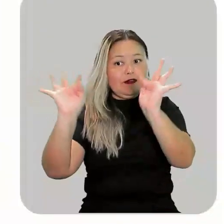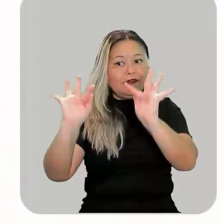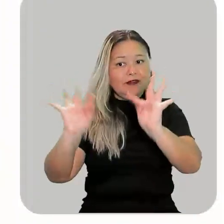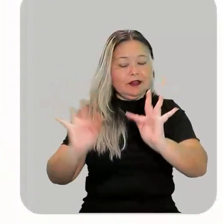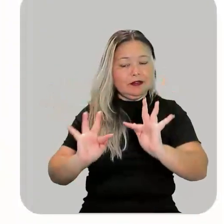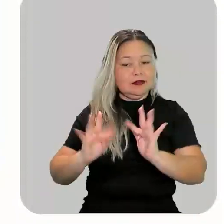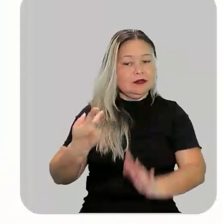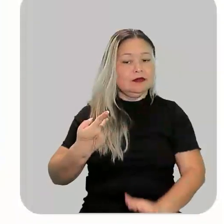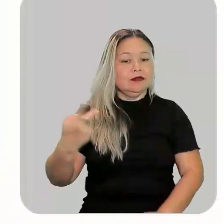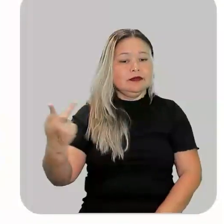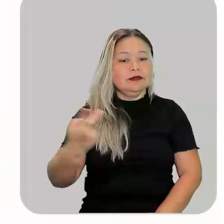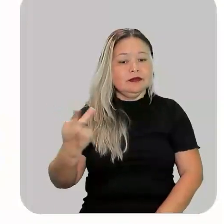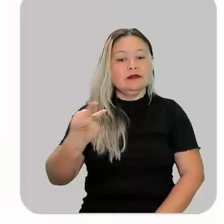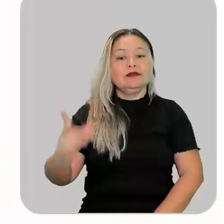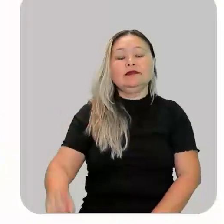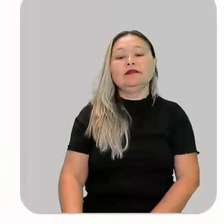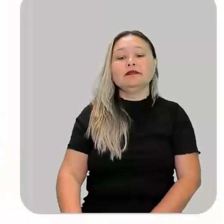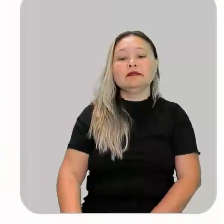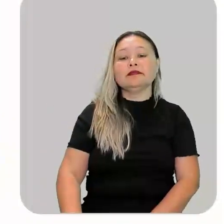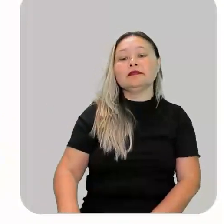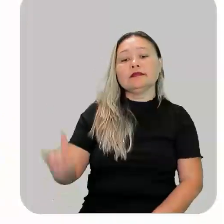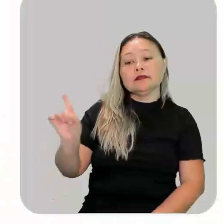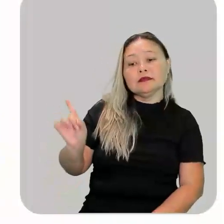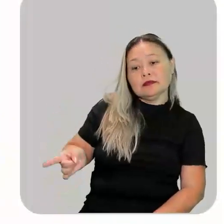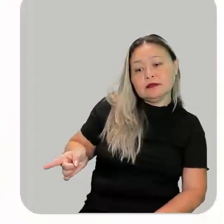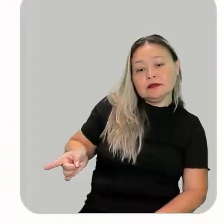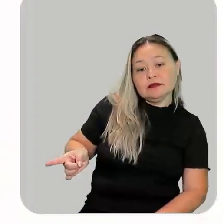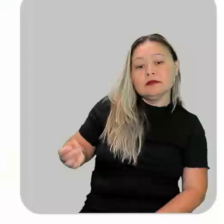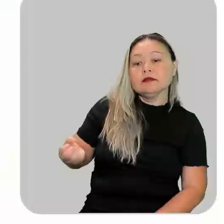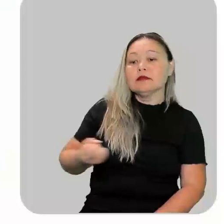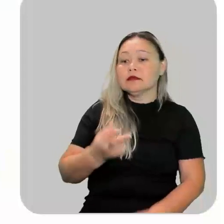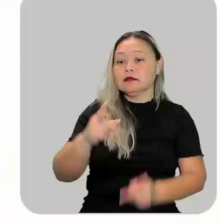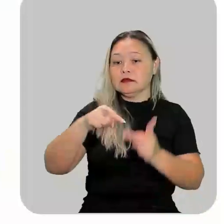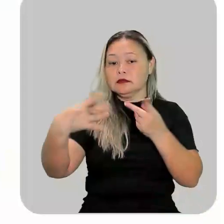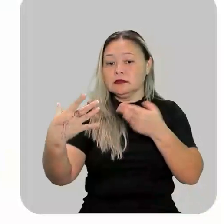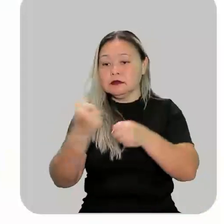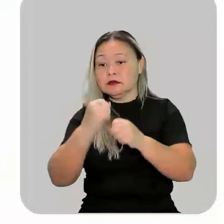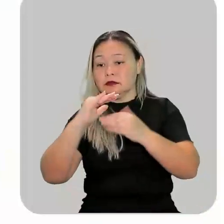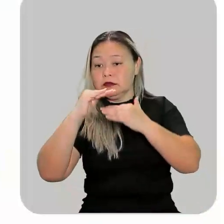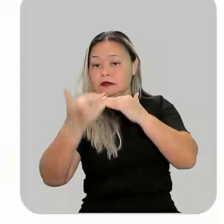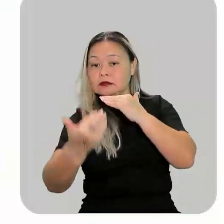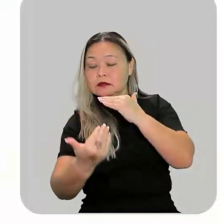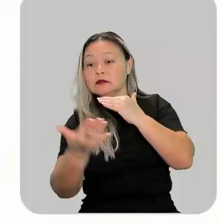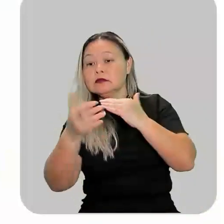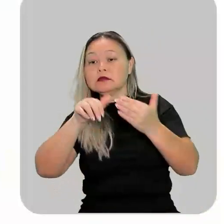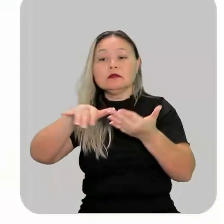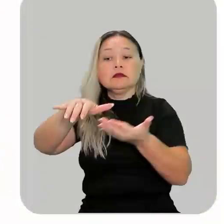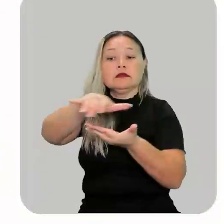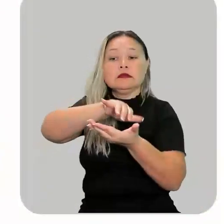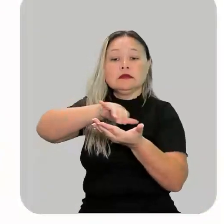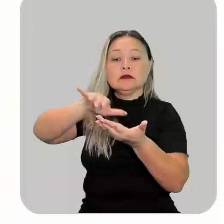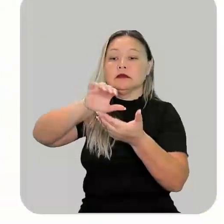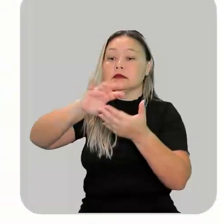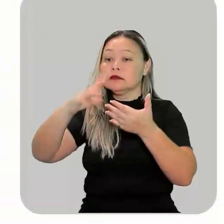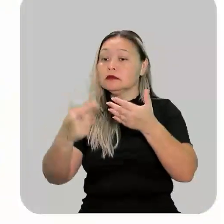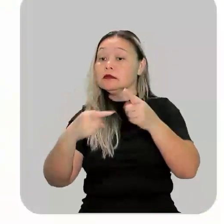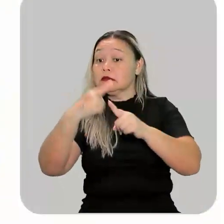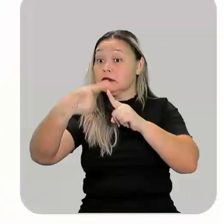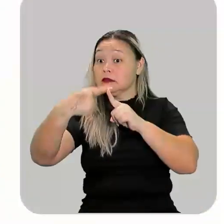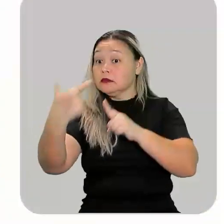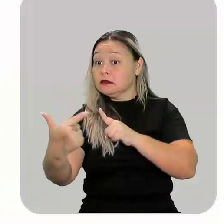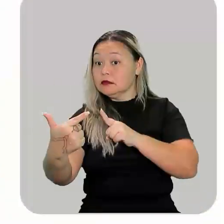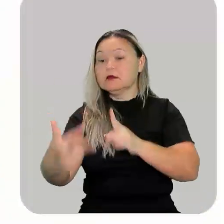Vida feliz a 2. O número de vértices mais o número de faces é igual a aresta mais 2.